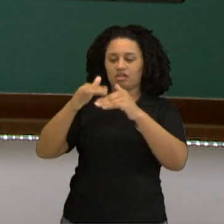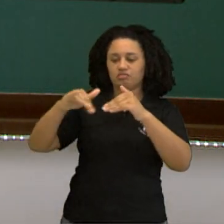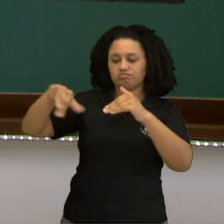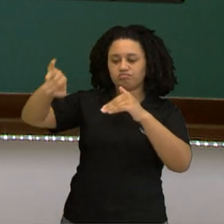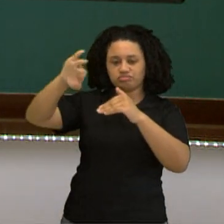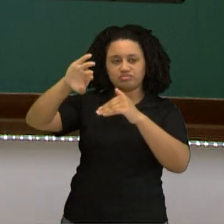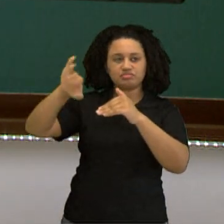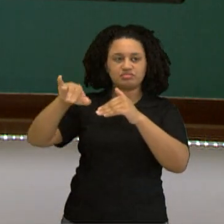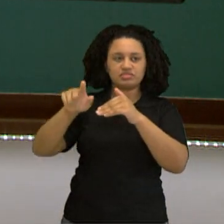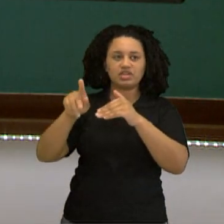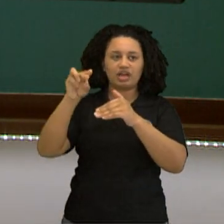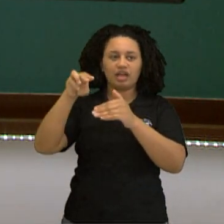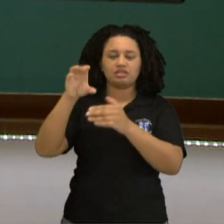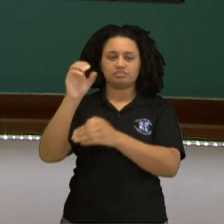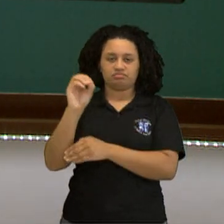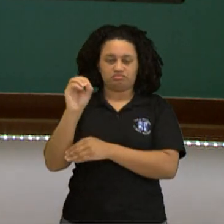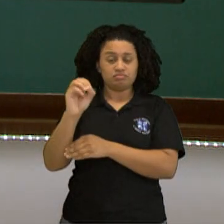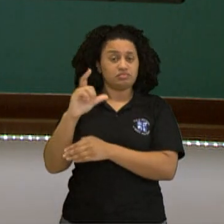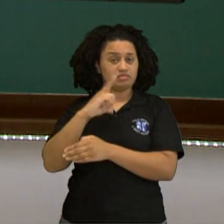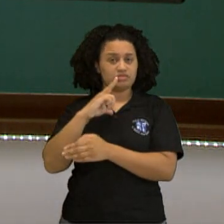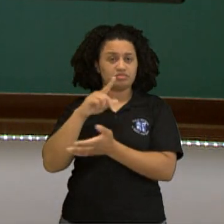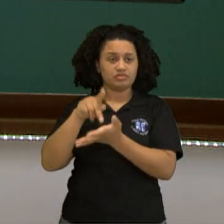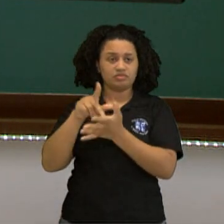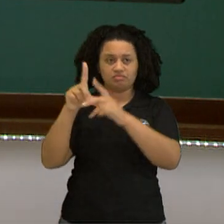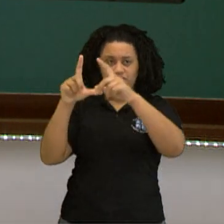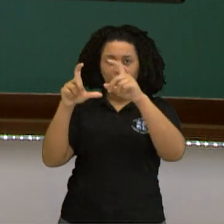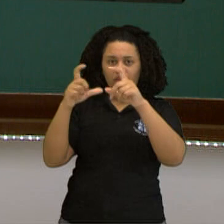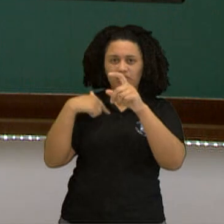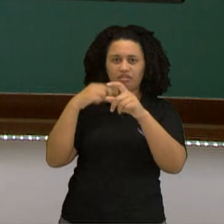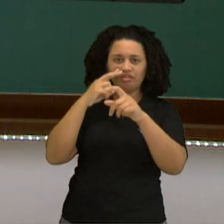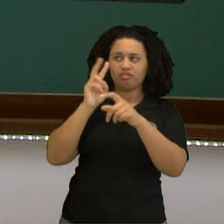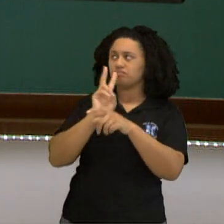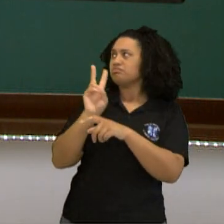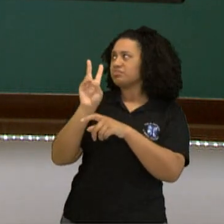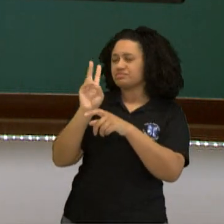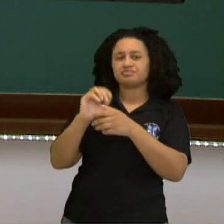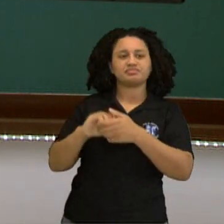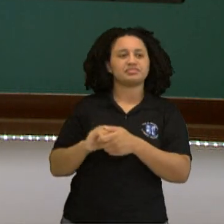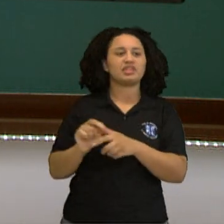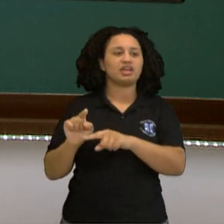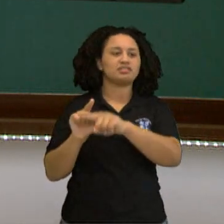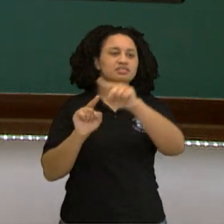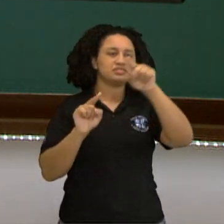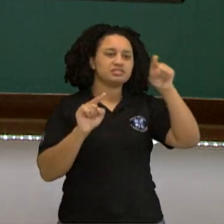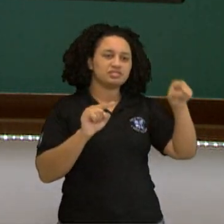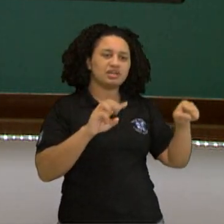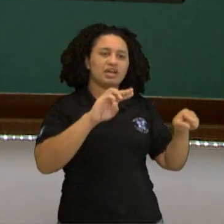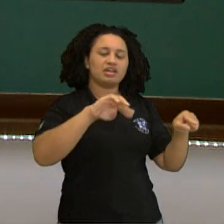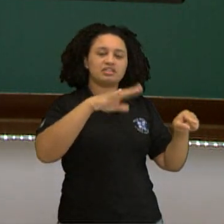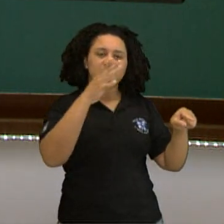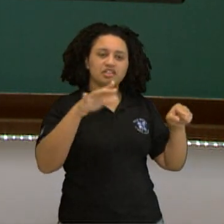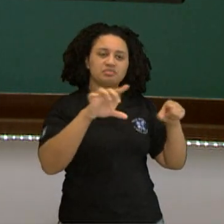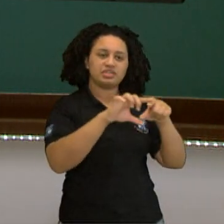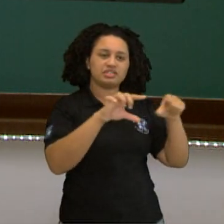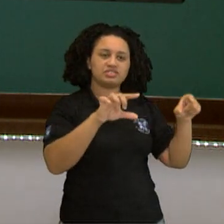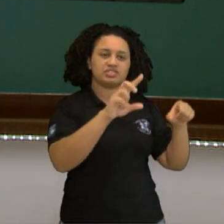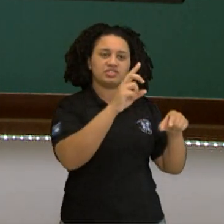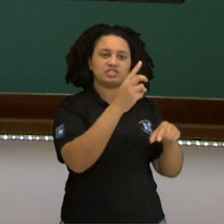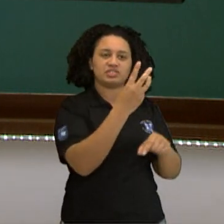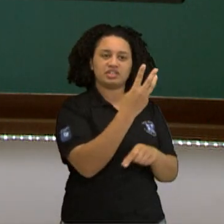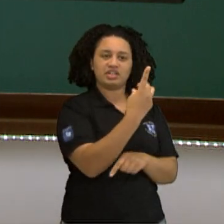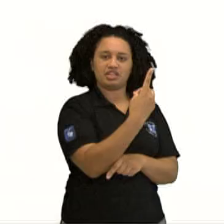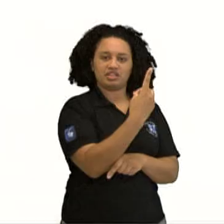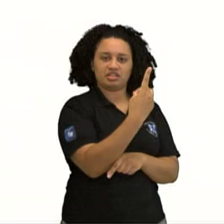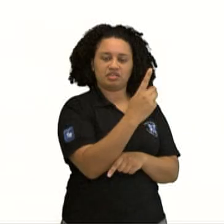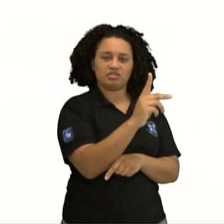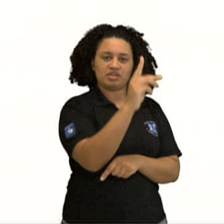zero praticamente, e você está indo para o quilômetro 31 de Matinhos, que quem passa pela placa vê lá o quilômetro